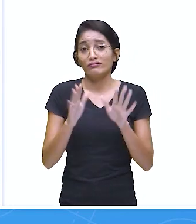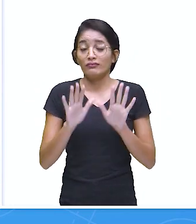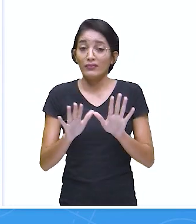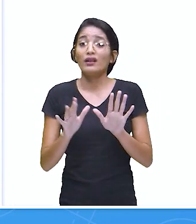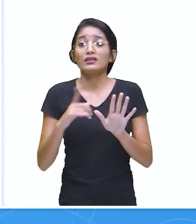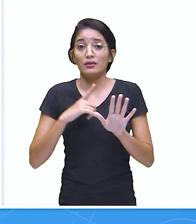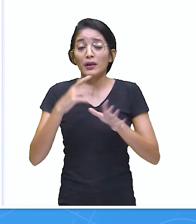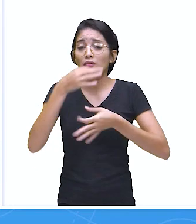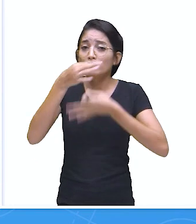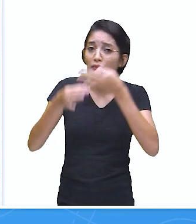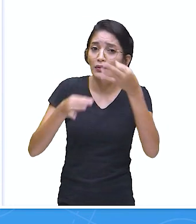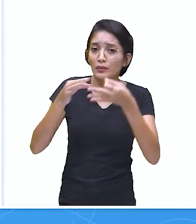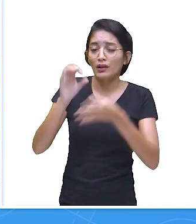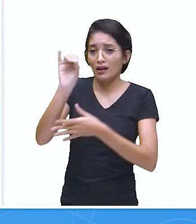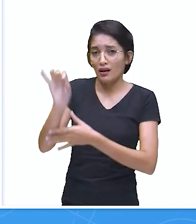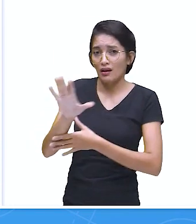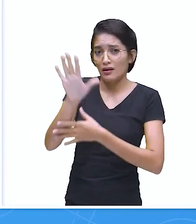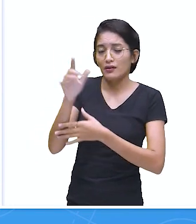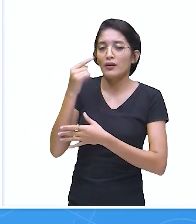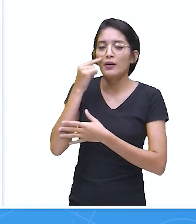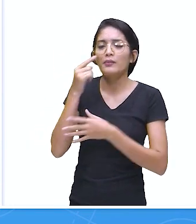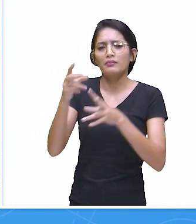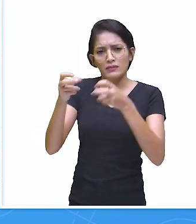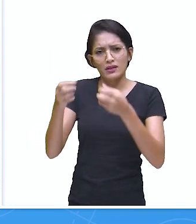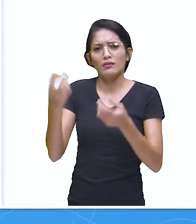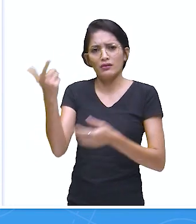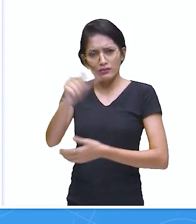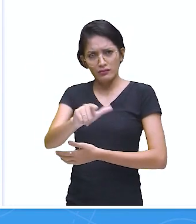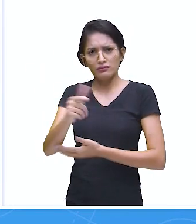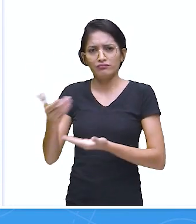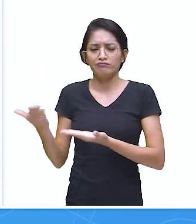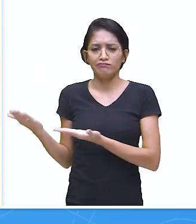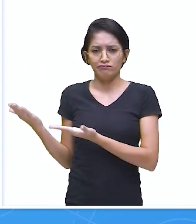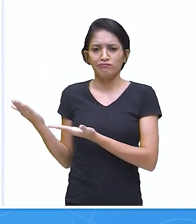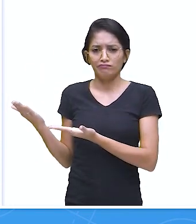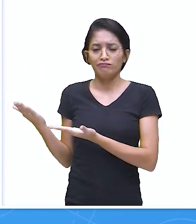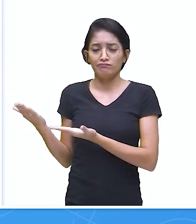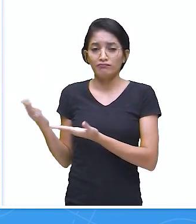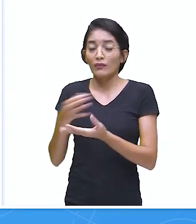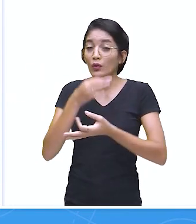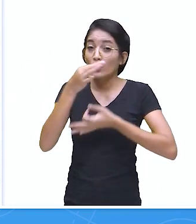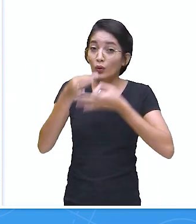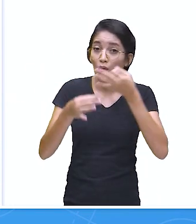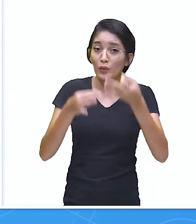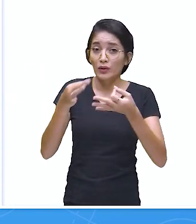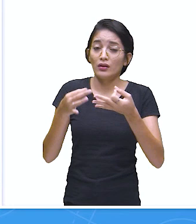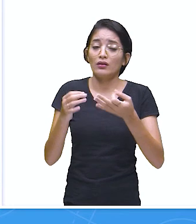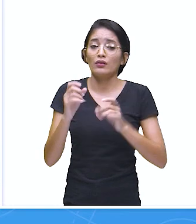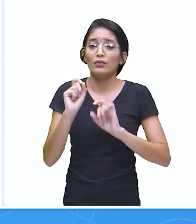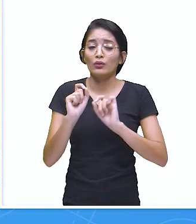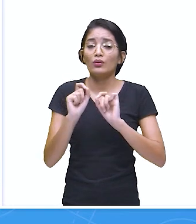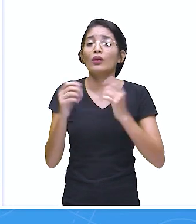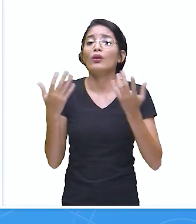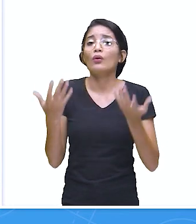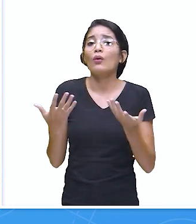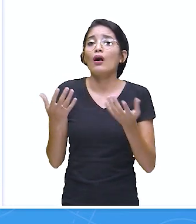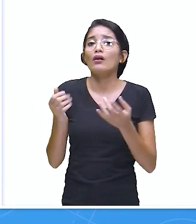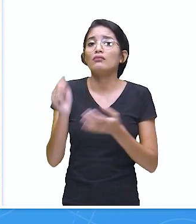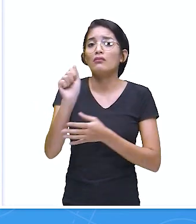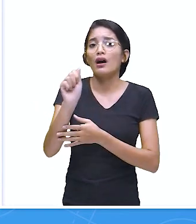há essa crítica na imagem. Olha só, observe a imagem novamente. Há essa crítica aí, que a letra... Qual é a letra? Vamos